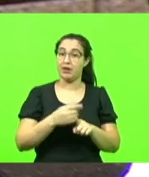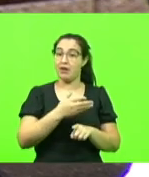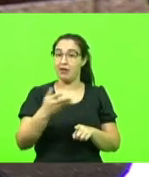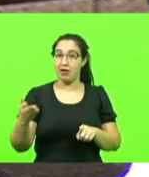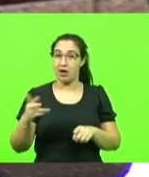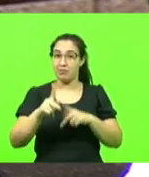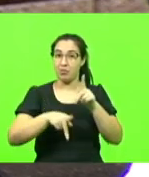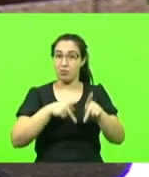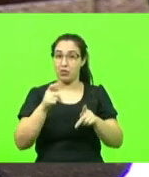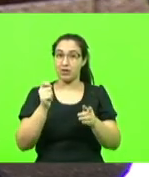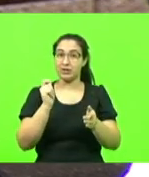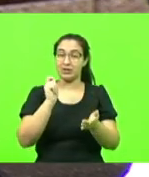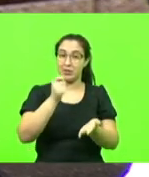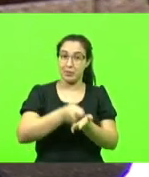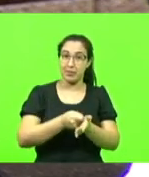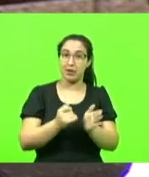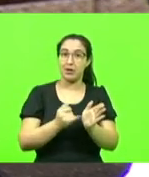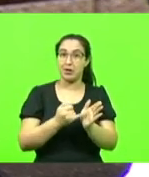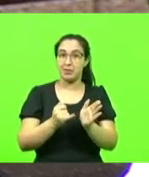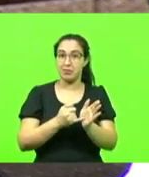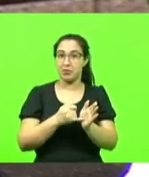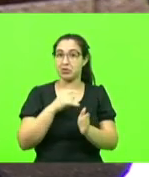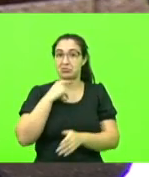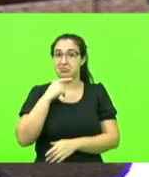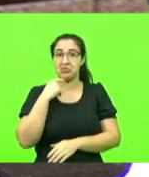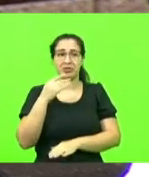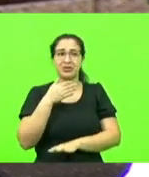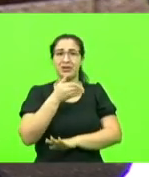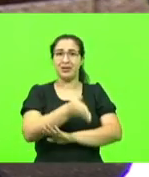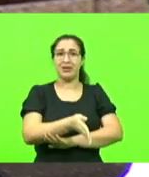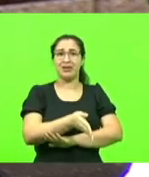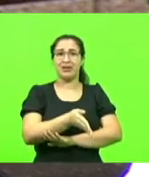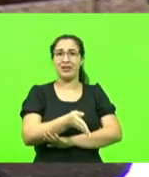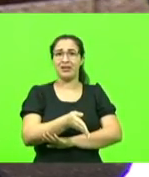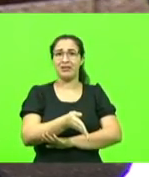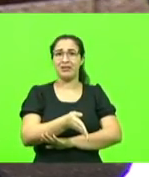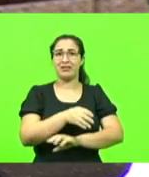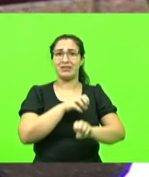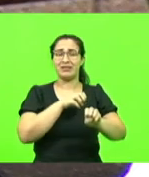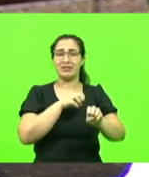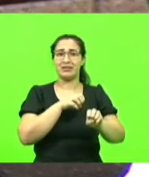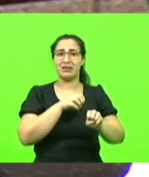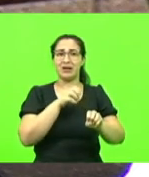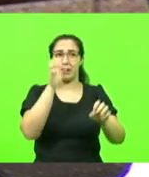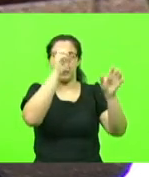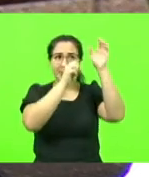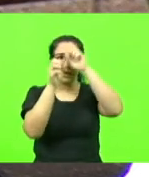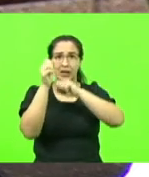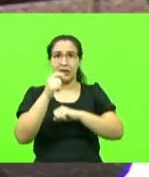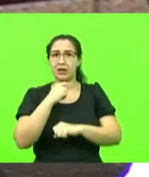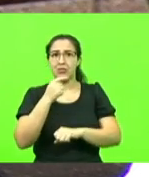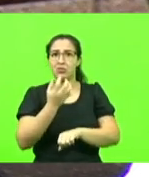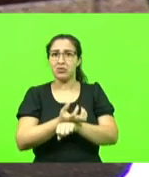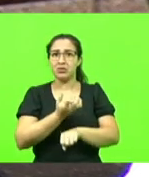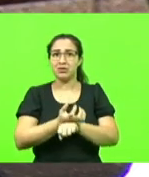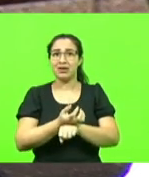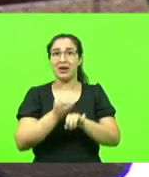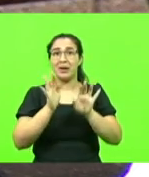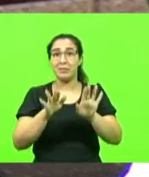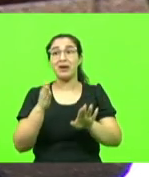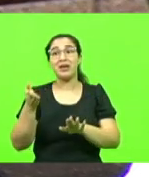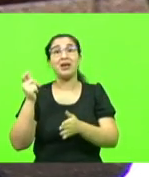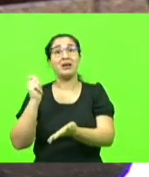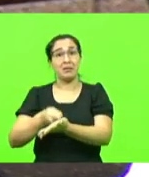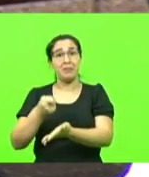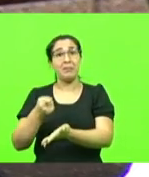não terão a mínima oportunidade de estar lá, passarão suas vidas e não poderão pisar na UDESC, mas eles pagam, eles estão pagando